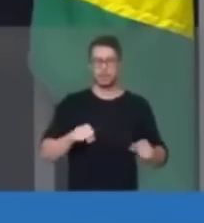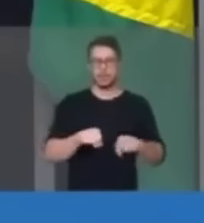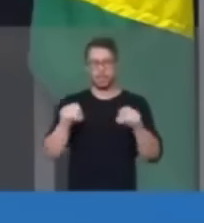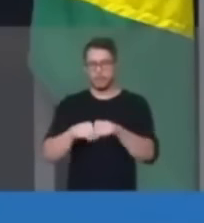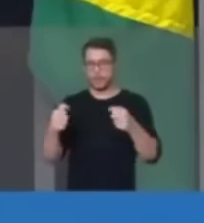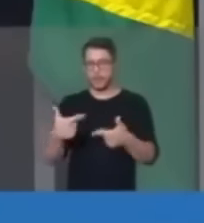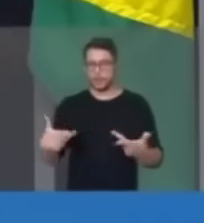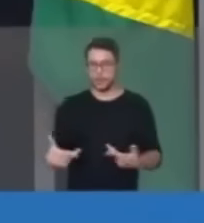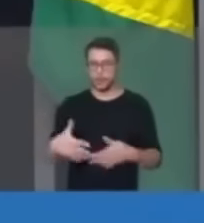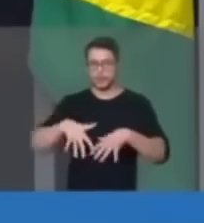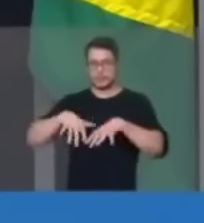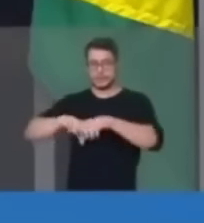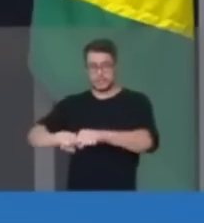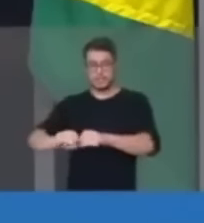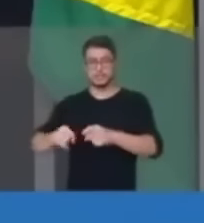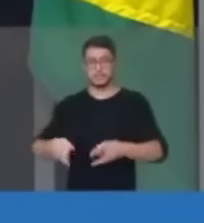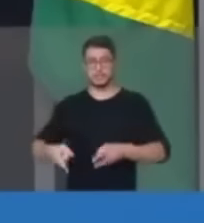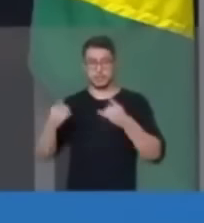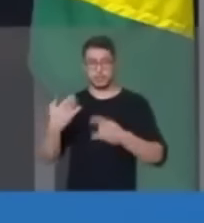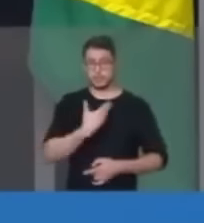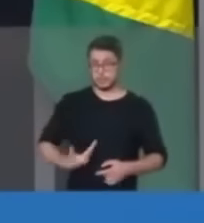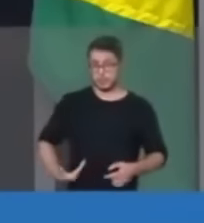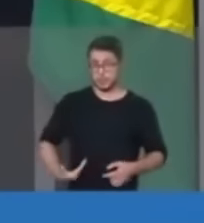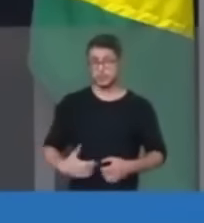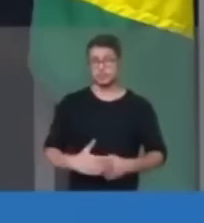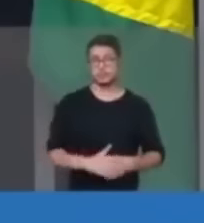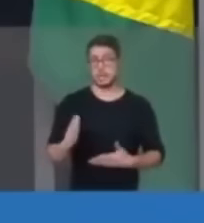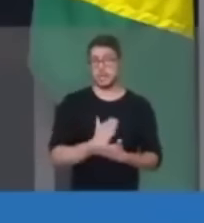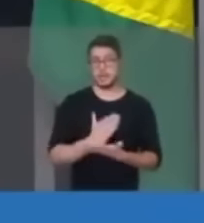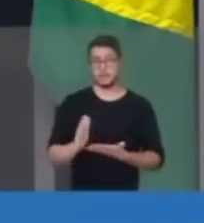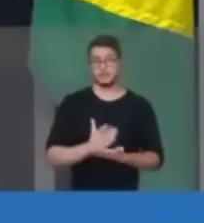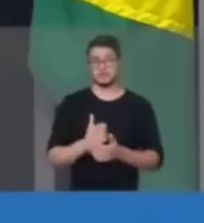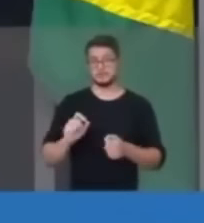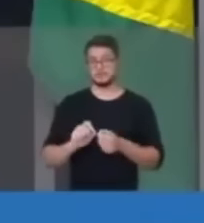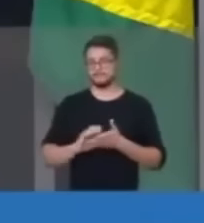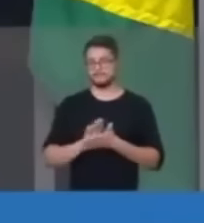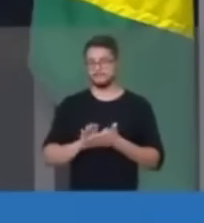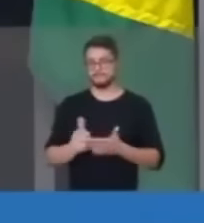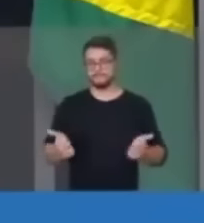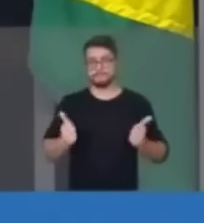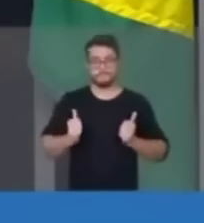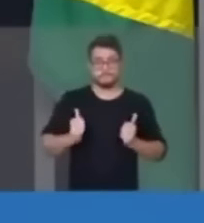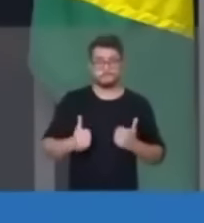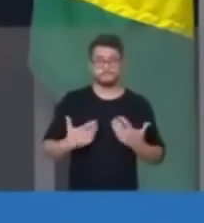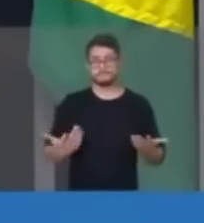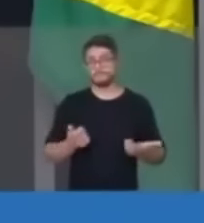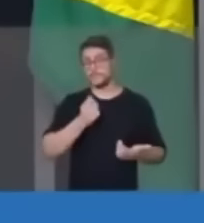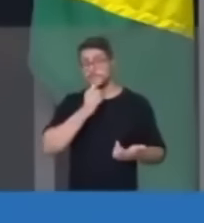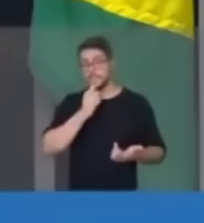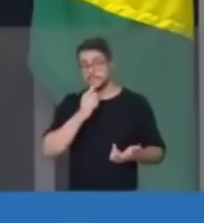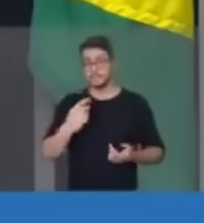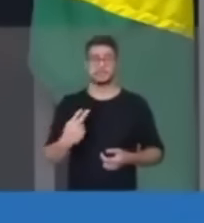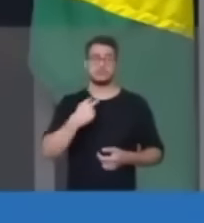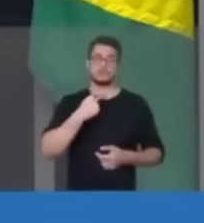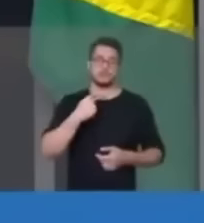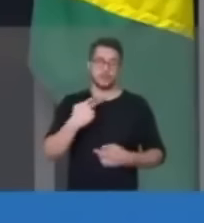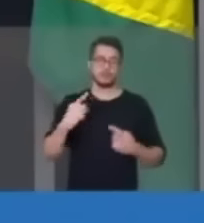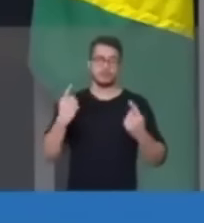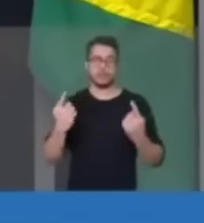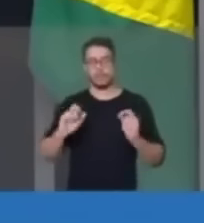de prédio público alguns ali talvez nem tenham cometido não tiveram ainda oportunidade de se defender com devido processo legal ampla defesa